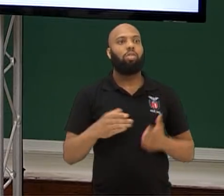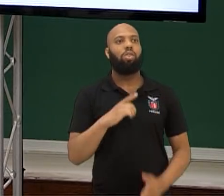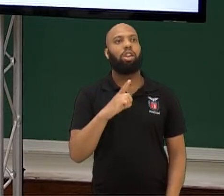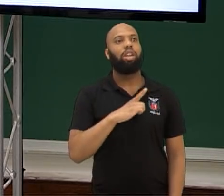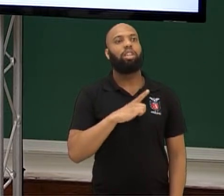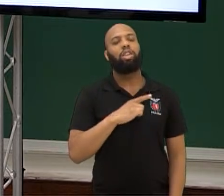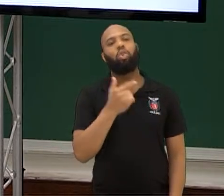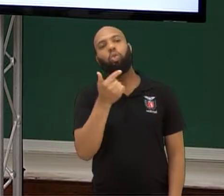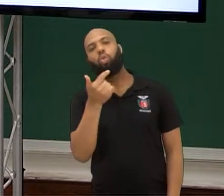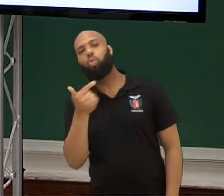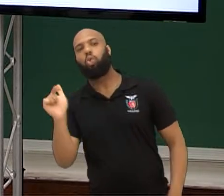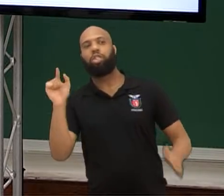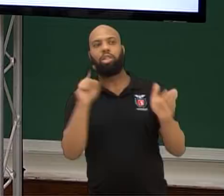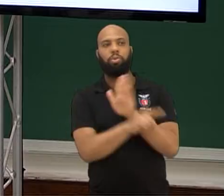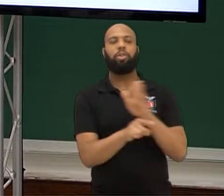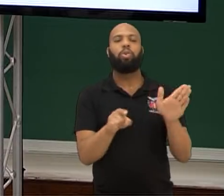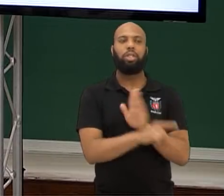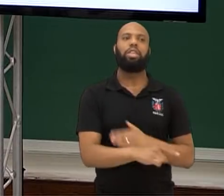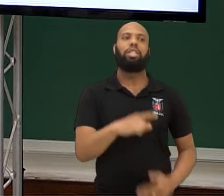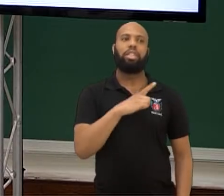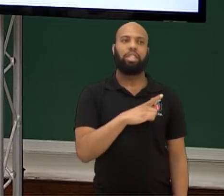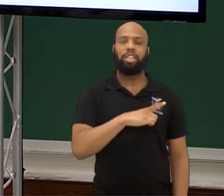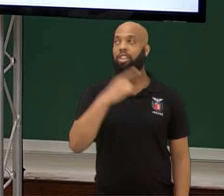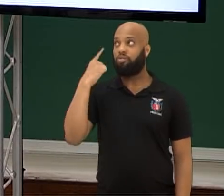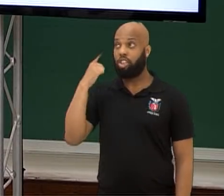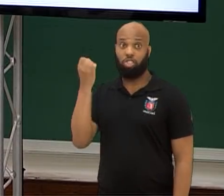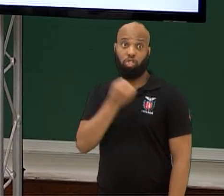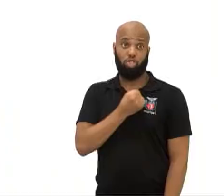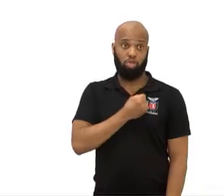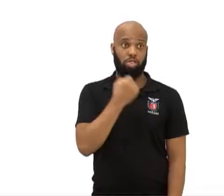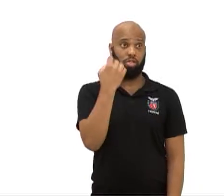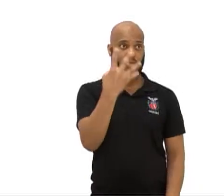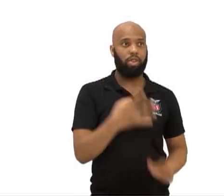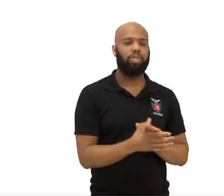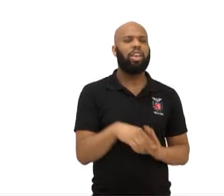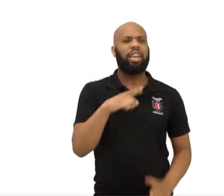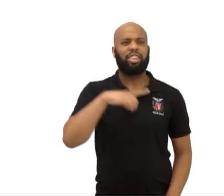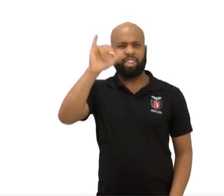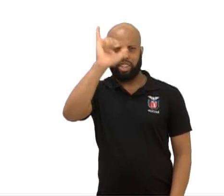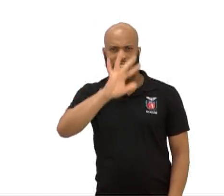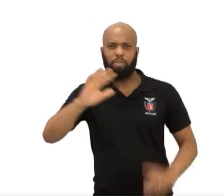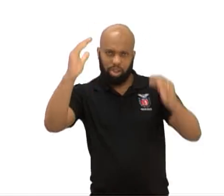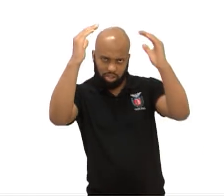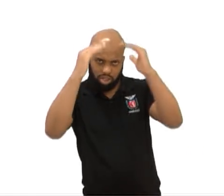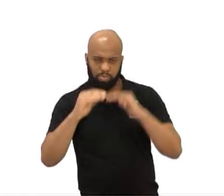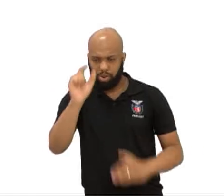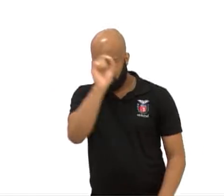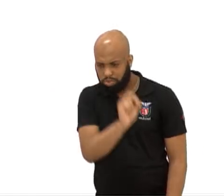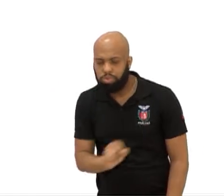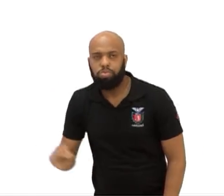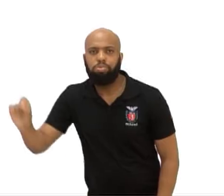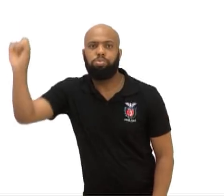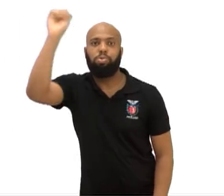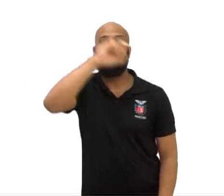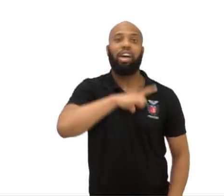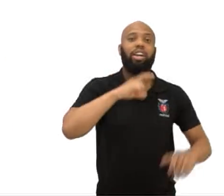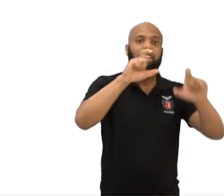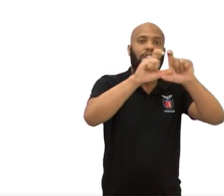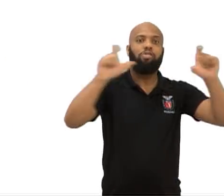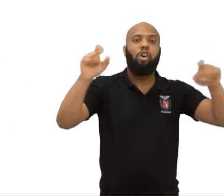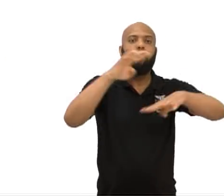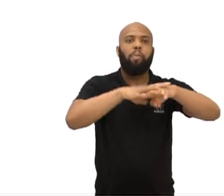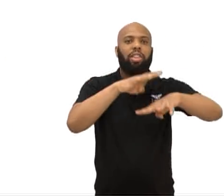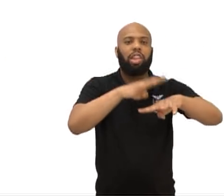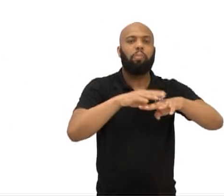para o próximo exercício, exercício número 4. Na figura a seguir, as expressões